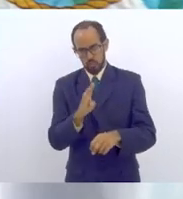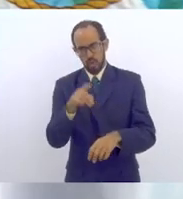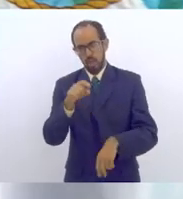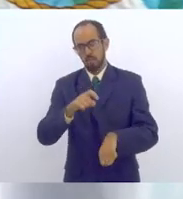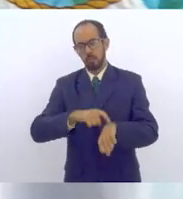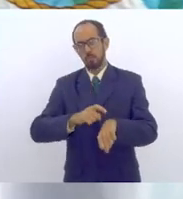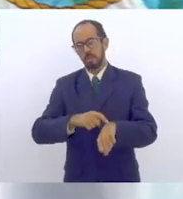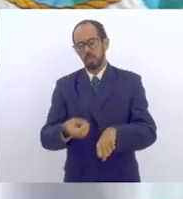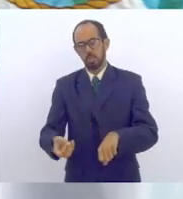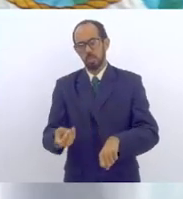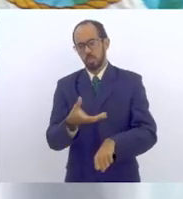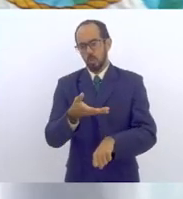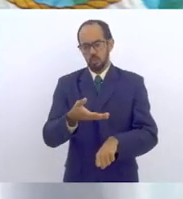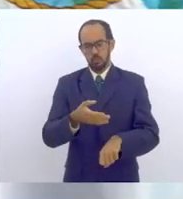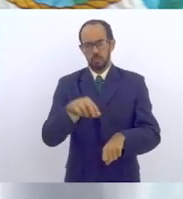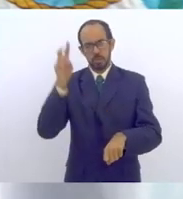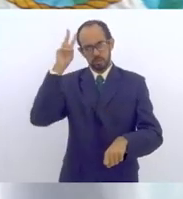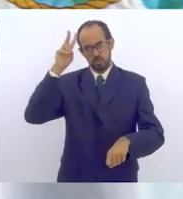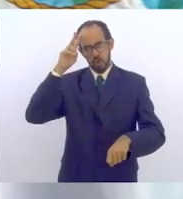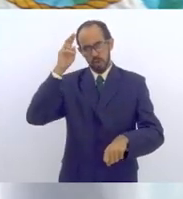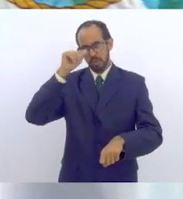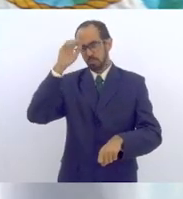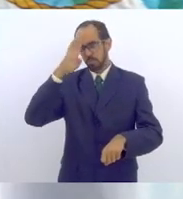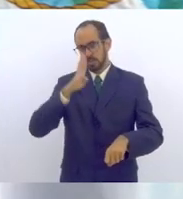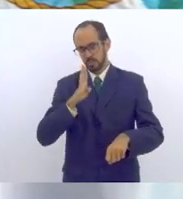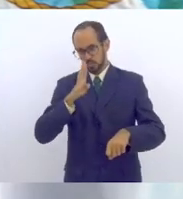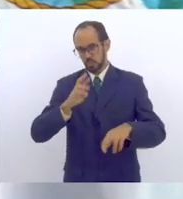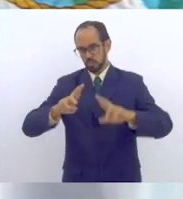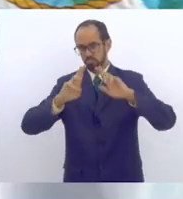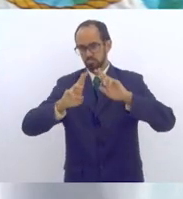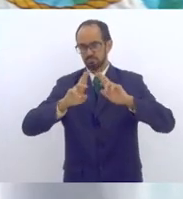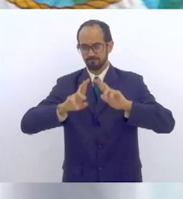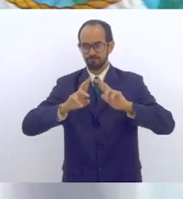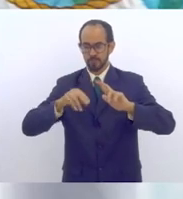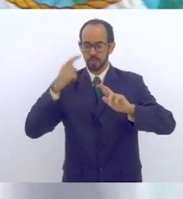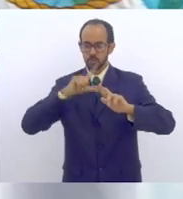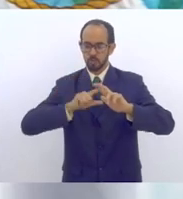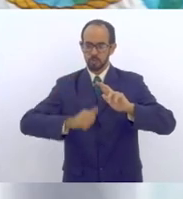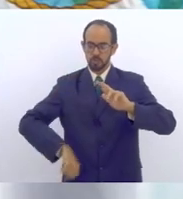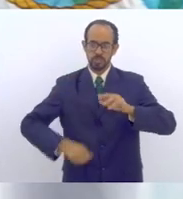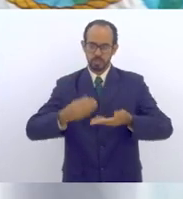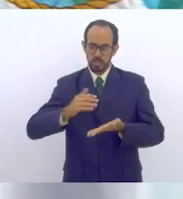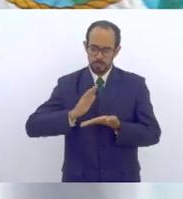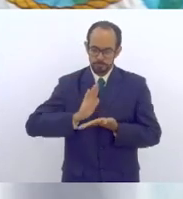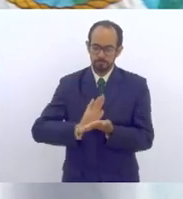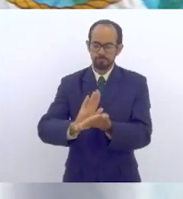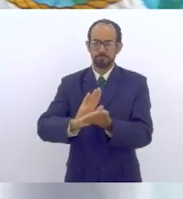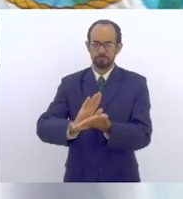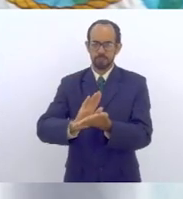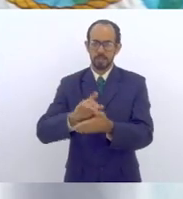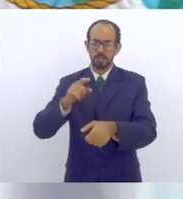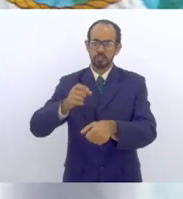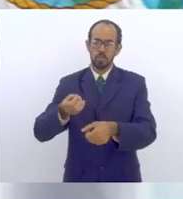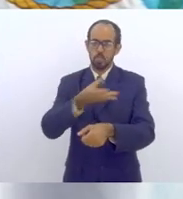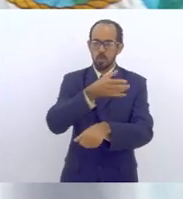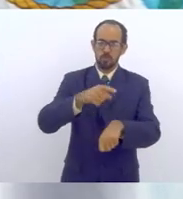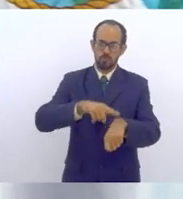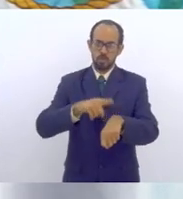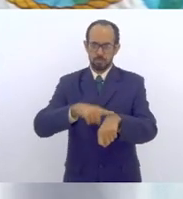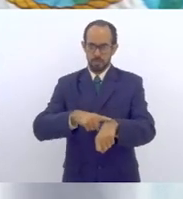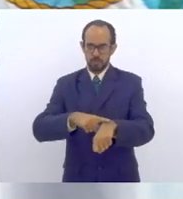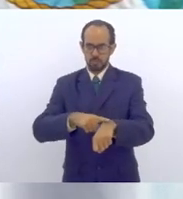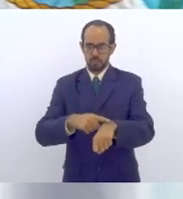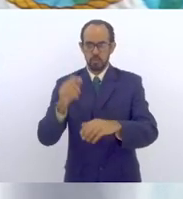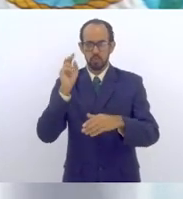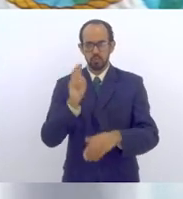história do Brasil a gente tem uma expectativa de que a gente possa contribuir nesse novo momento continuar trabalhando pela população Especialmente para